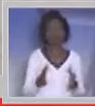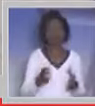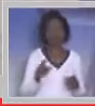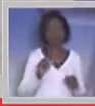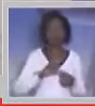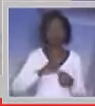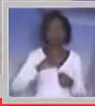anos muito obrigado só pra